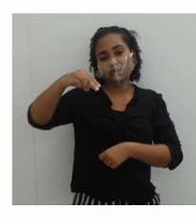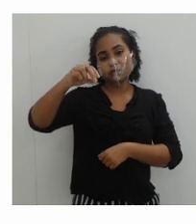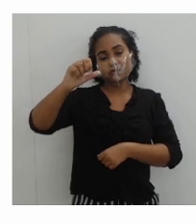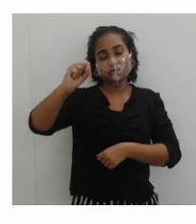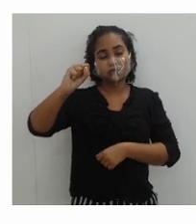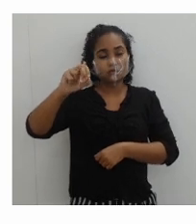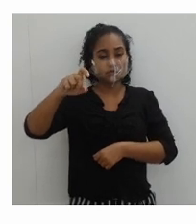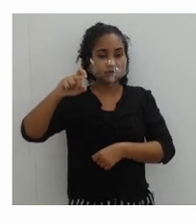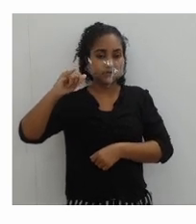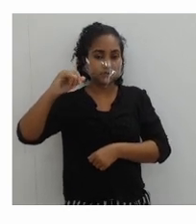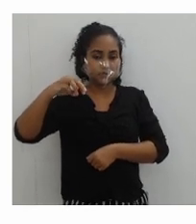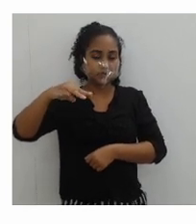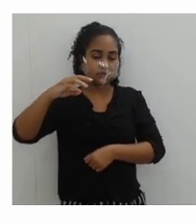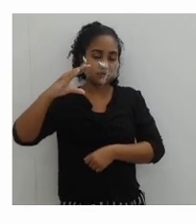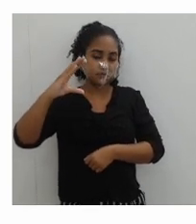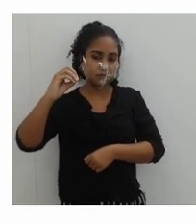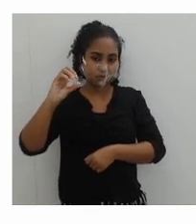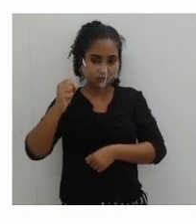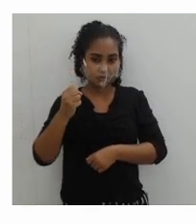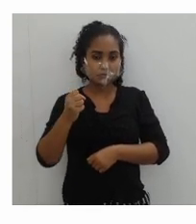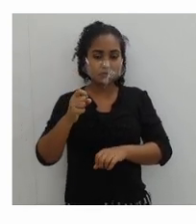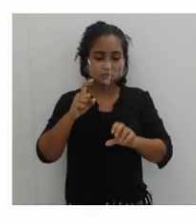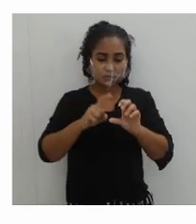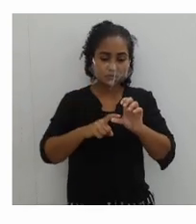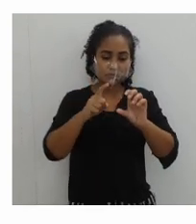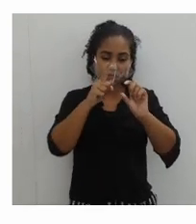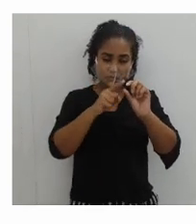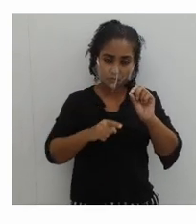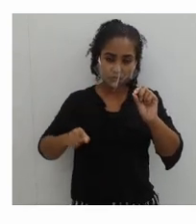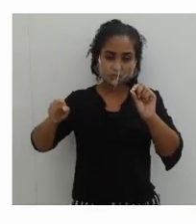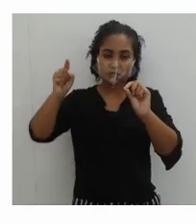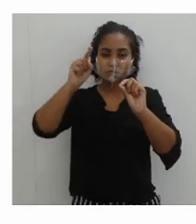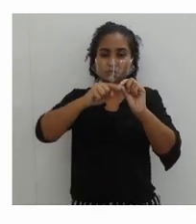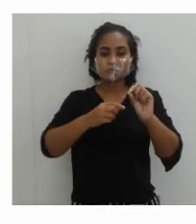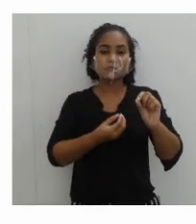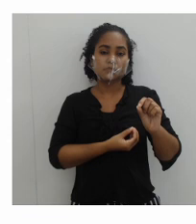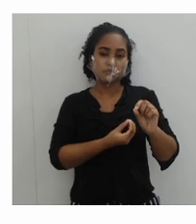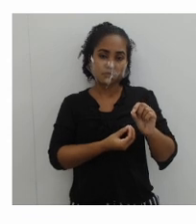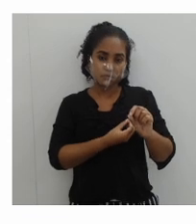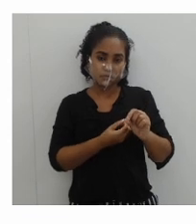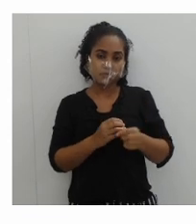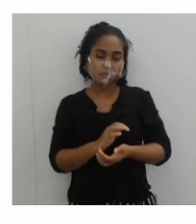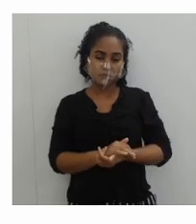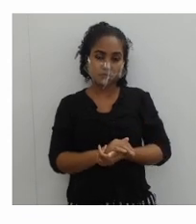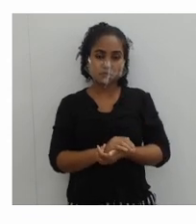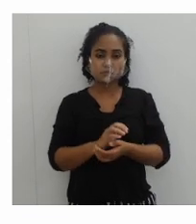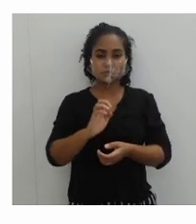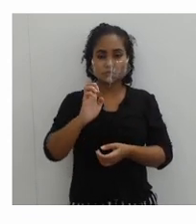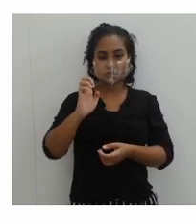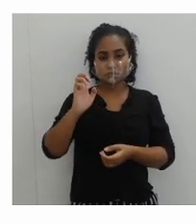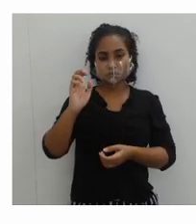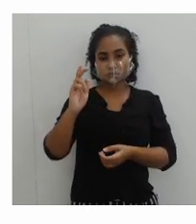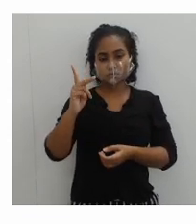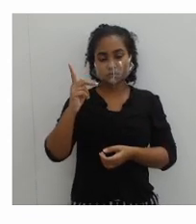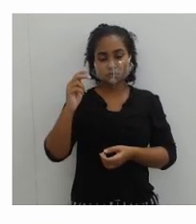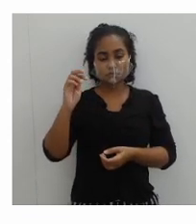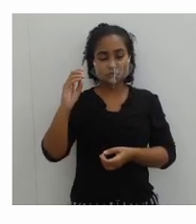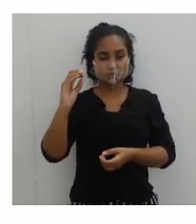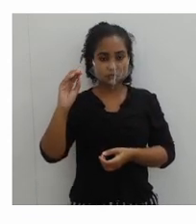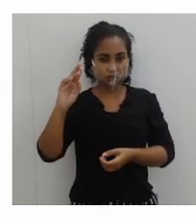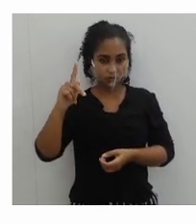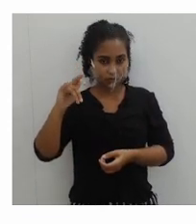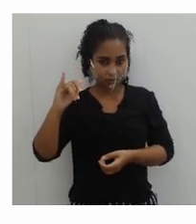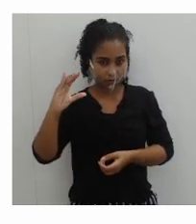um hospedeiro para cumprir o seu ciclo de vida. Parasitas heterogênicos, que também podem ser chamados de